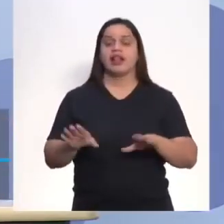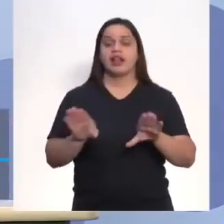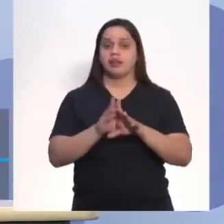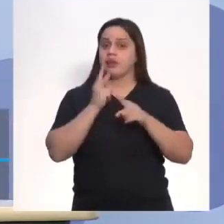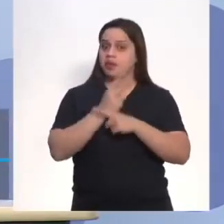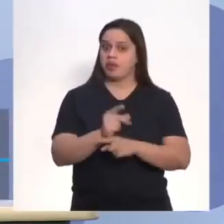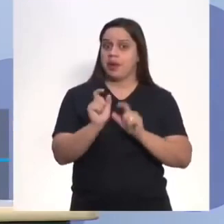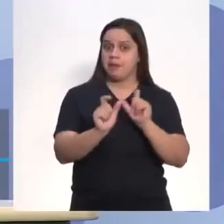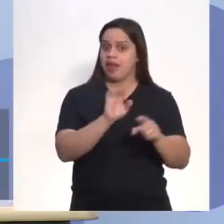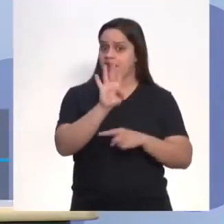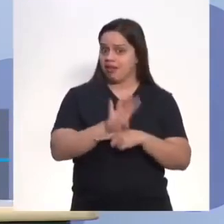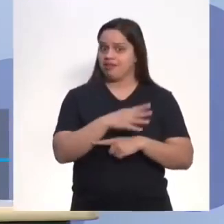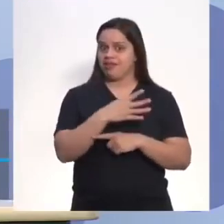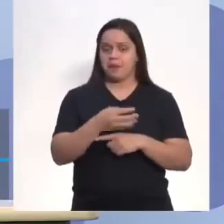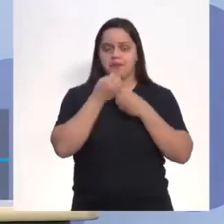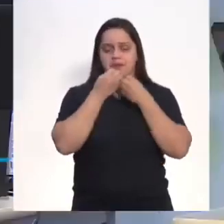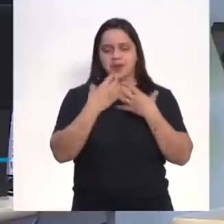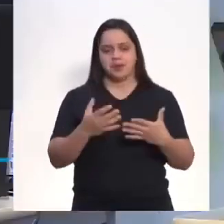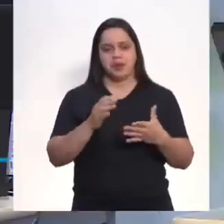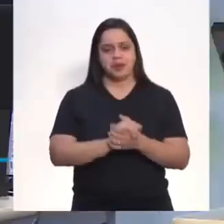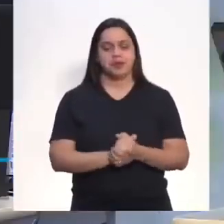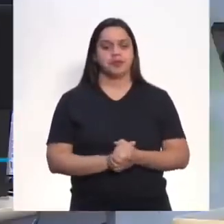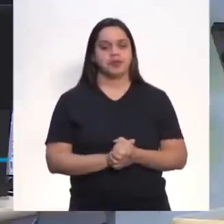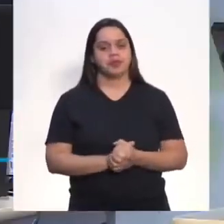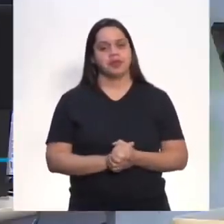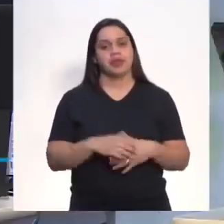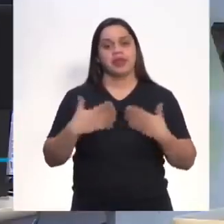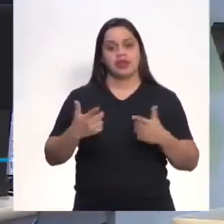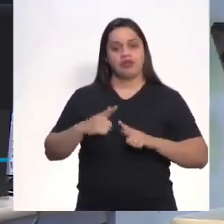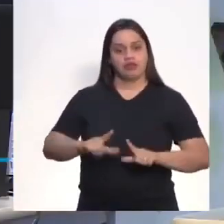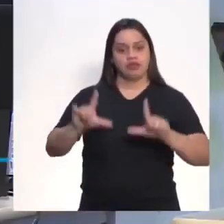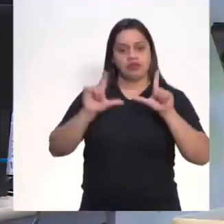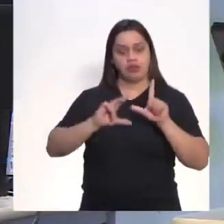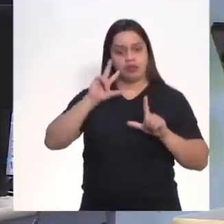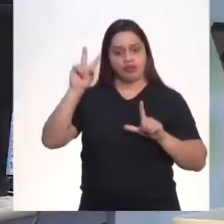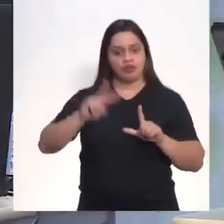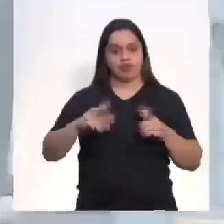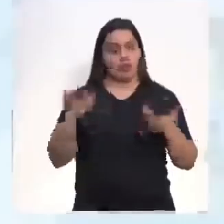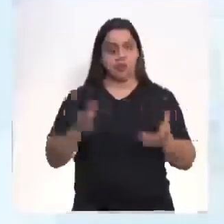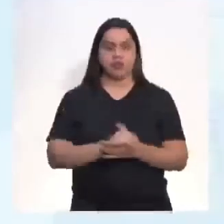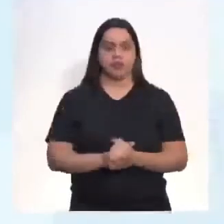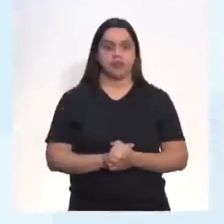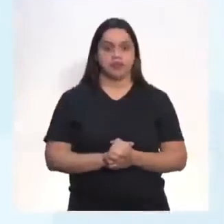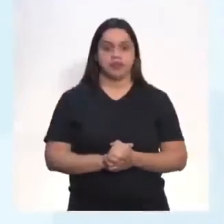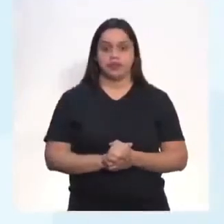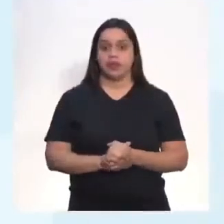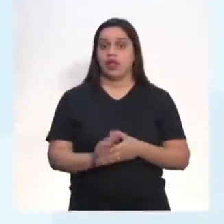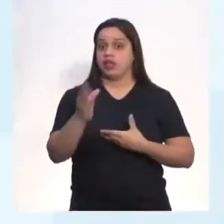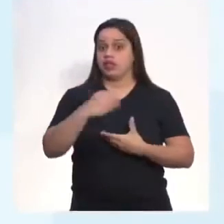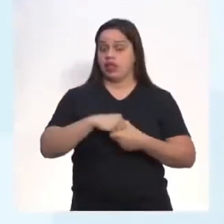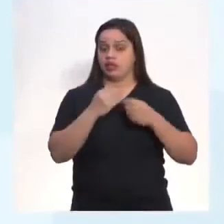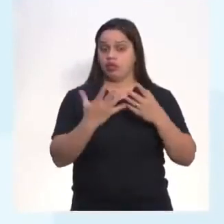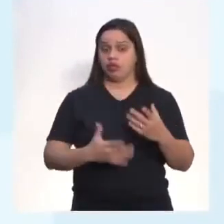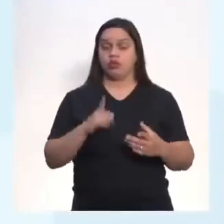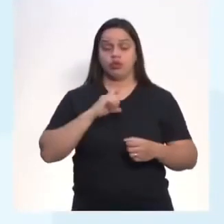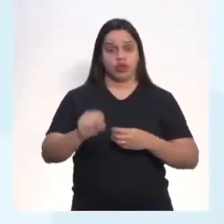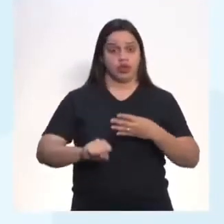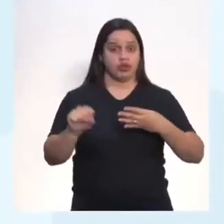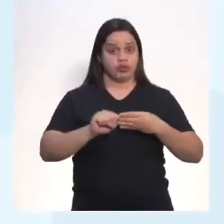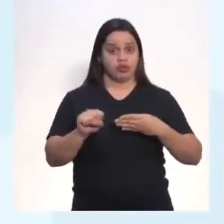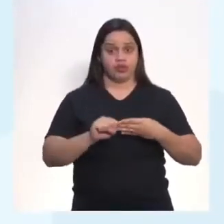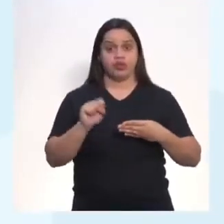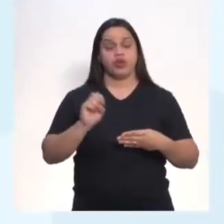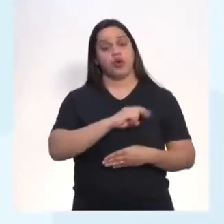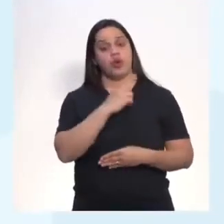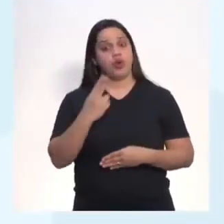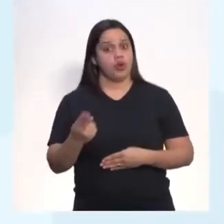caça-palavras. É muito bom. Sim. Aí, joga na tela aí para eles. Por dentro do conteúdo. O substantivo